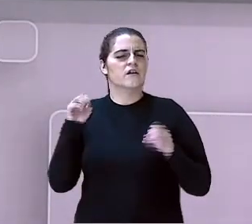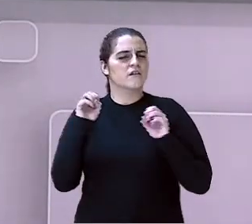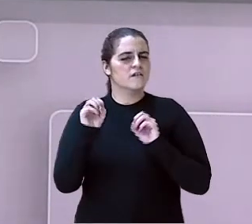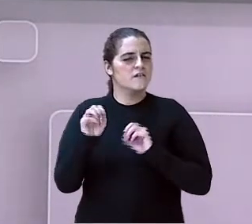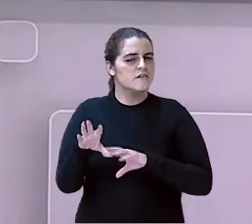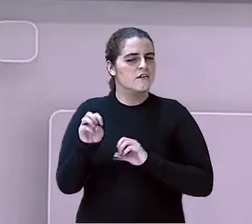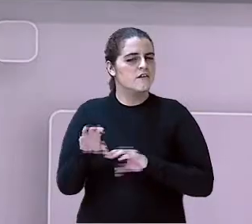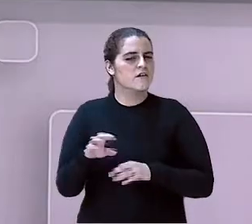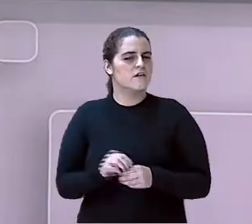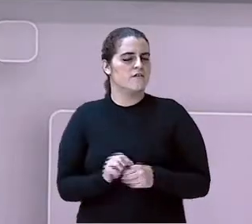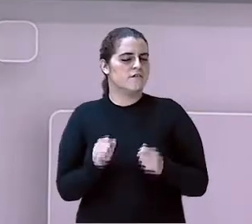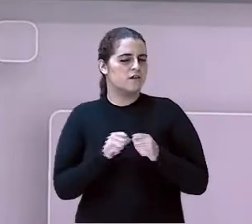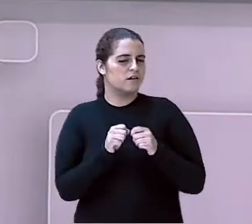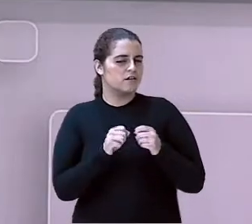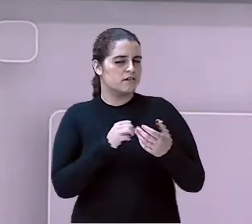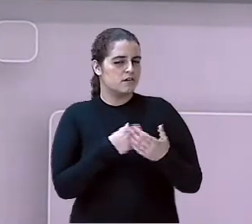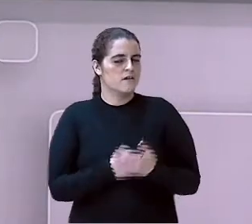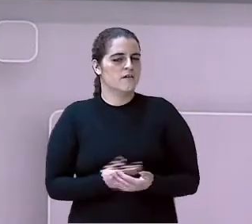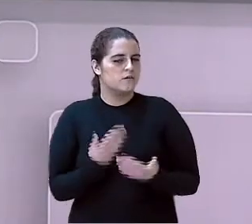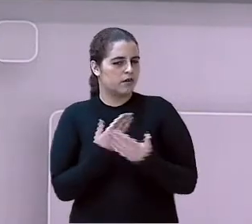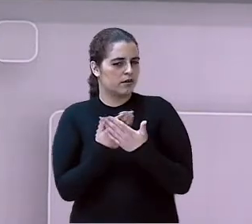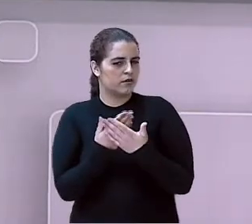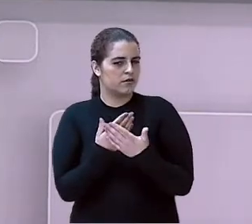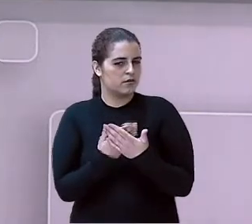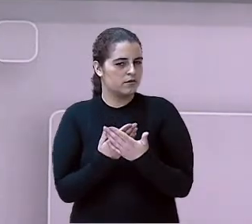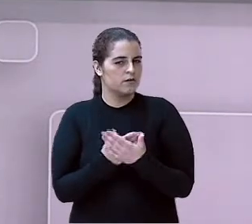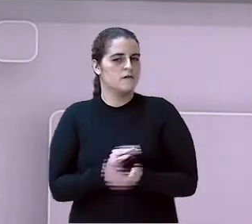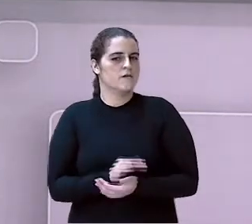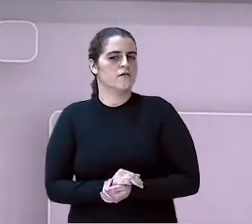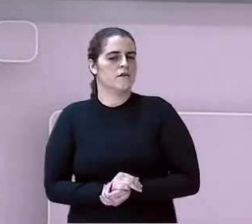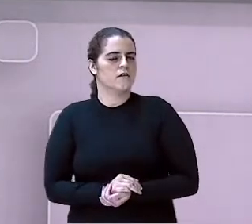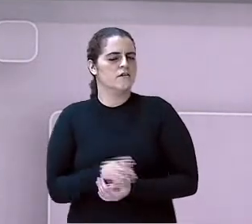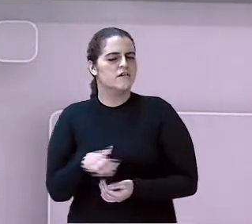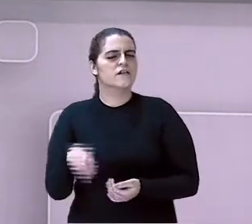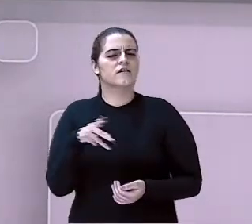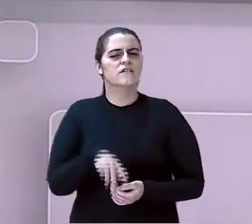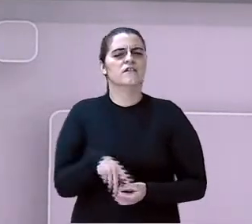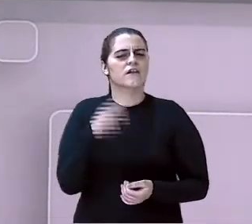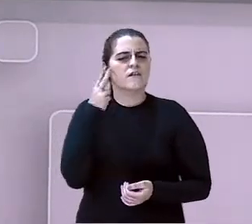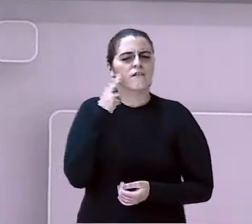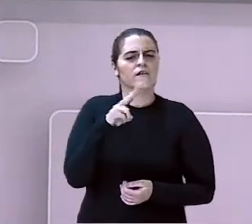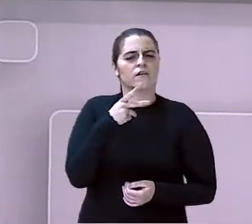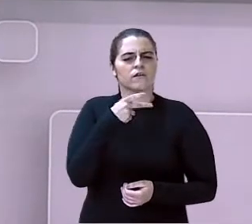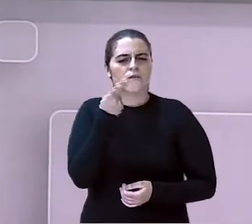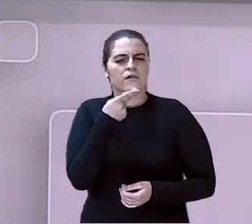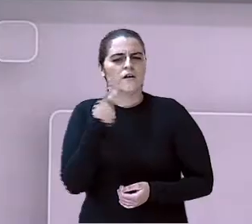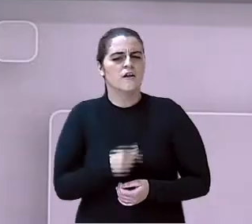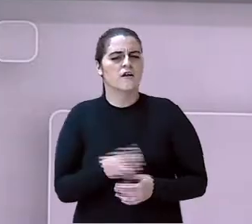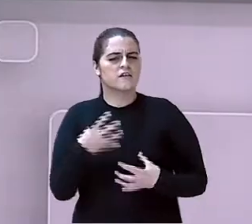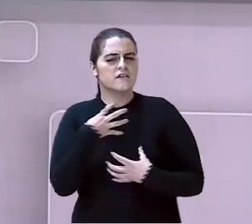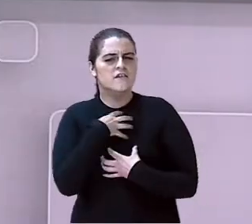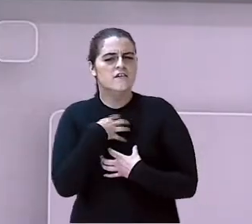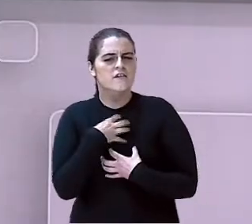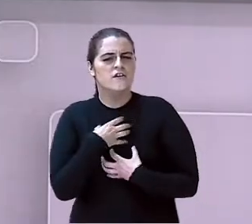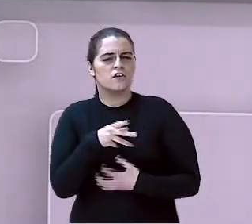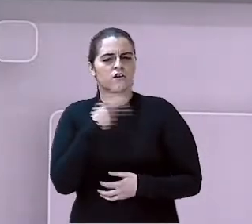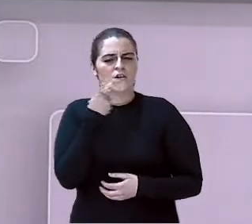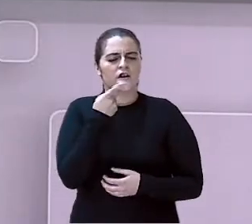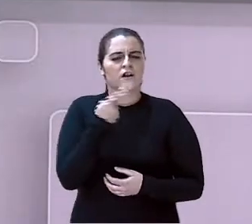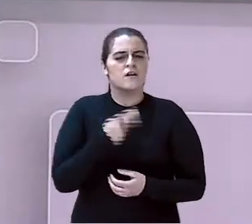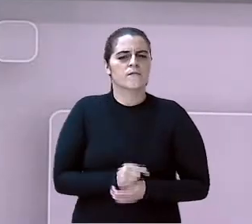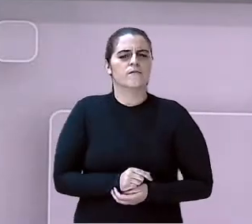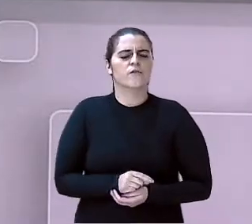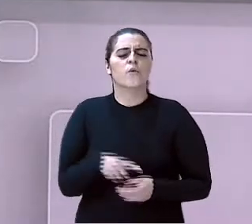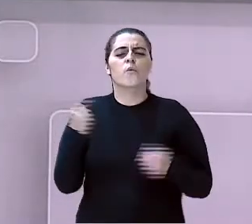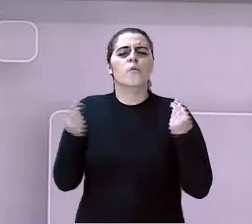você assistir aí na sua casa do terceiro ano, não é mesmo? Você está ouvindo a minha voz? Como que essa voz